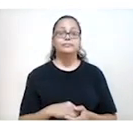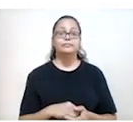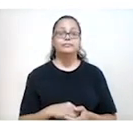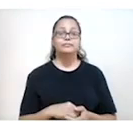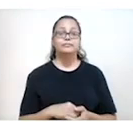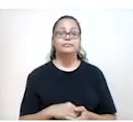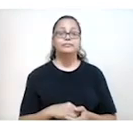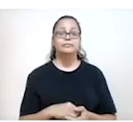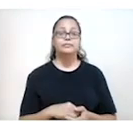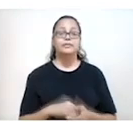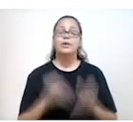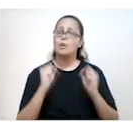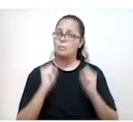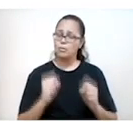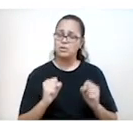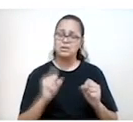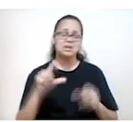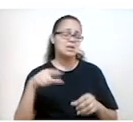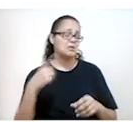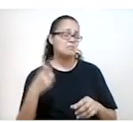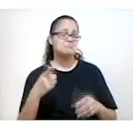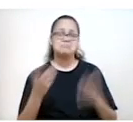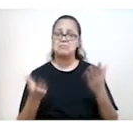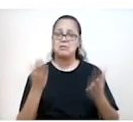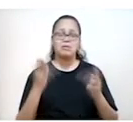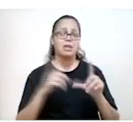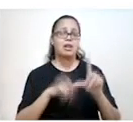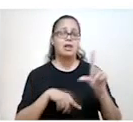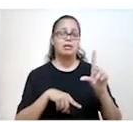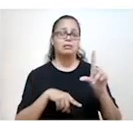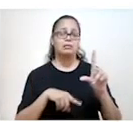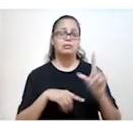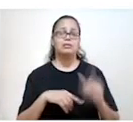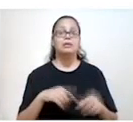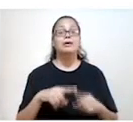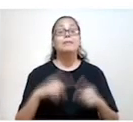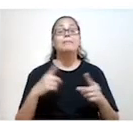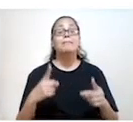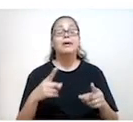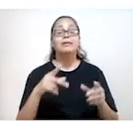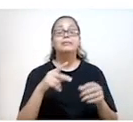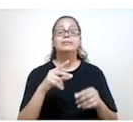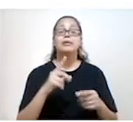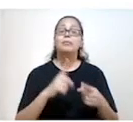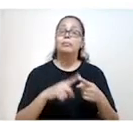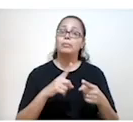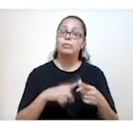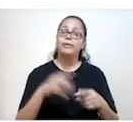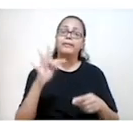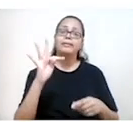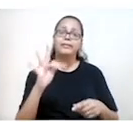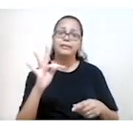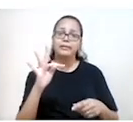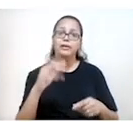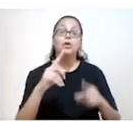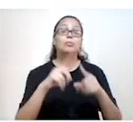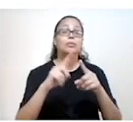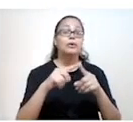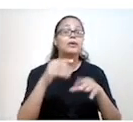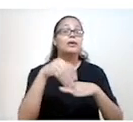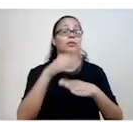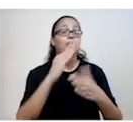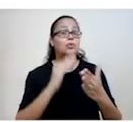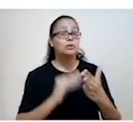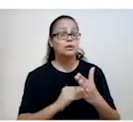chamou de t, poderia ter chamado de qualquer outra letra, certo? Mas por que chamou de t? Porque é o total, tá?